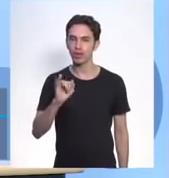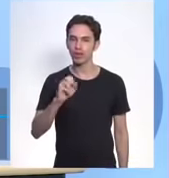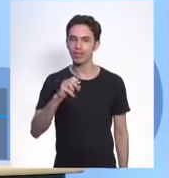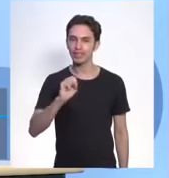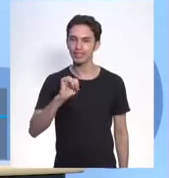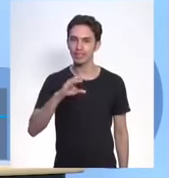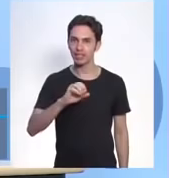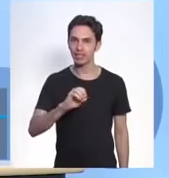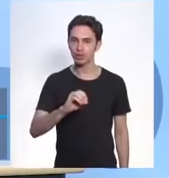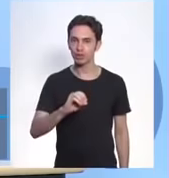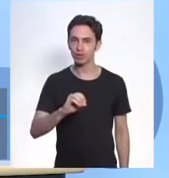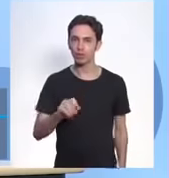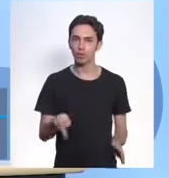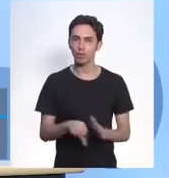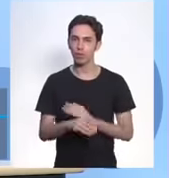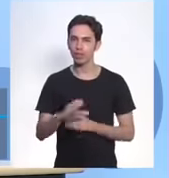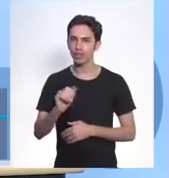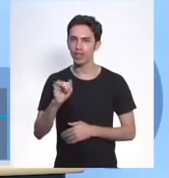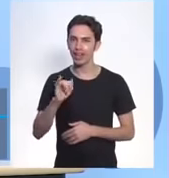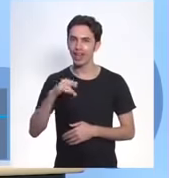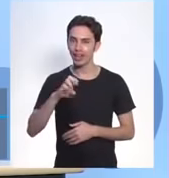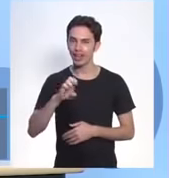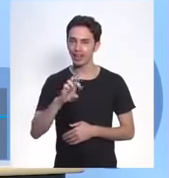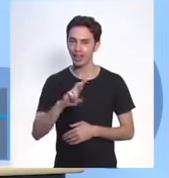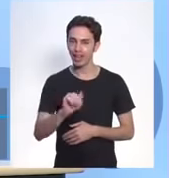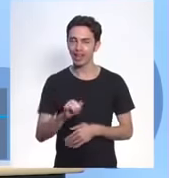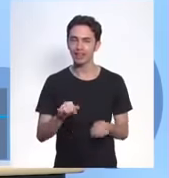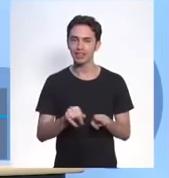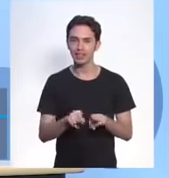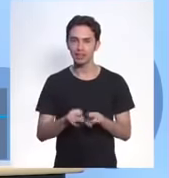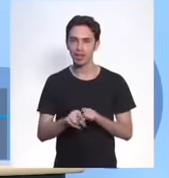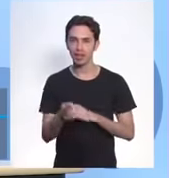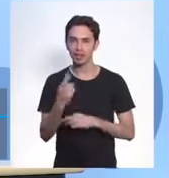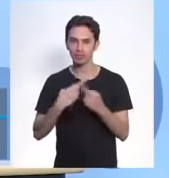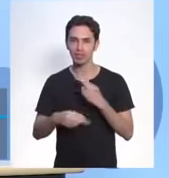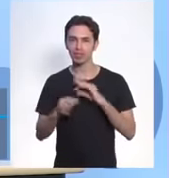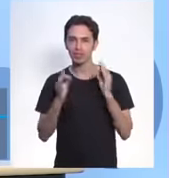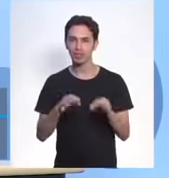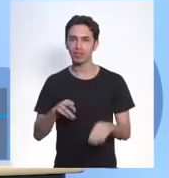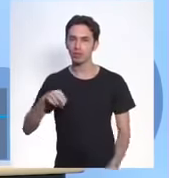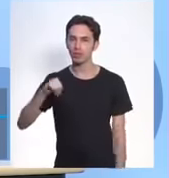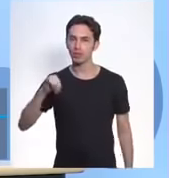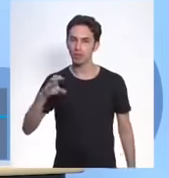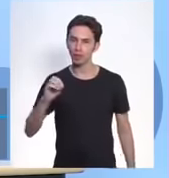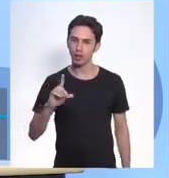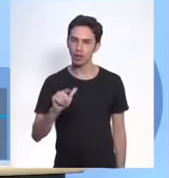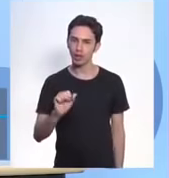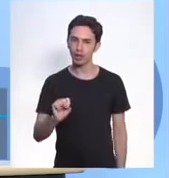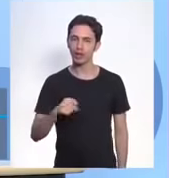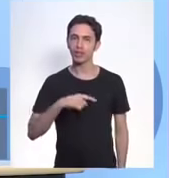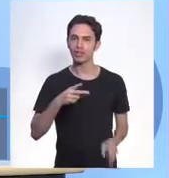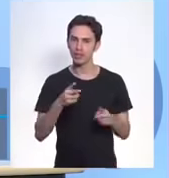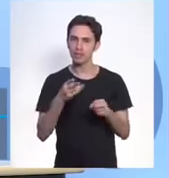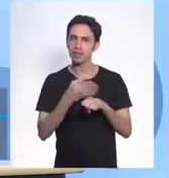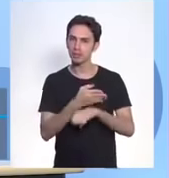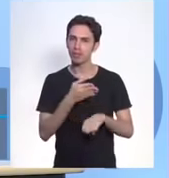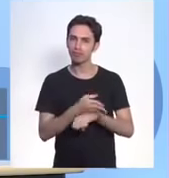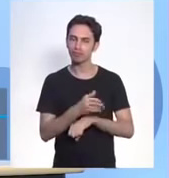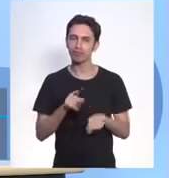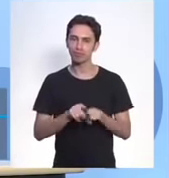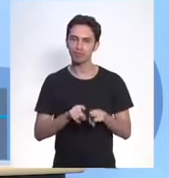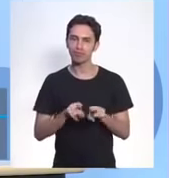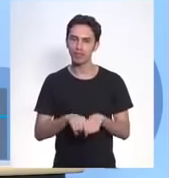da de e de Caieiras também respondendo corretamente o Nícolas Góes está sempre presente o Nícolas